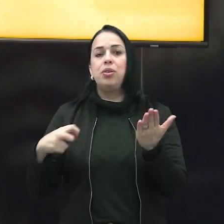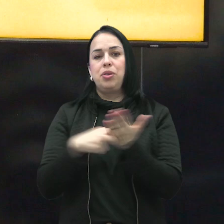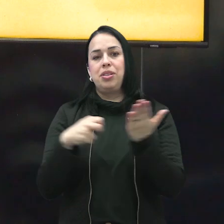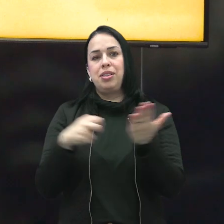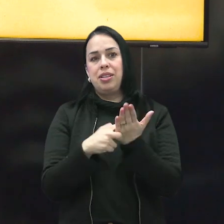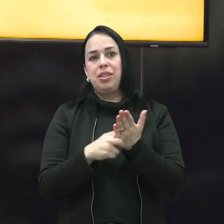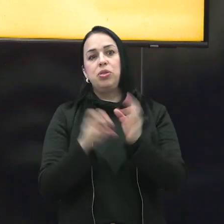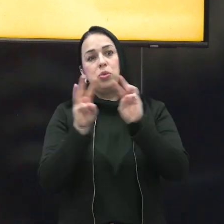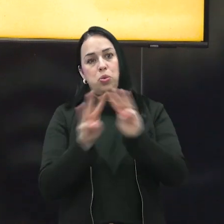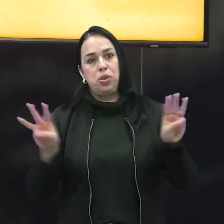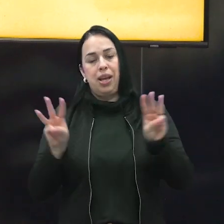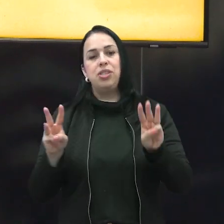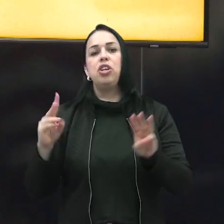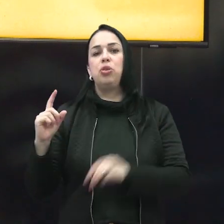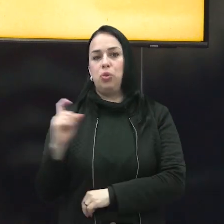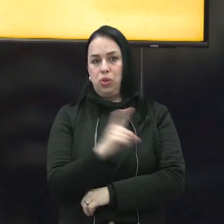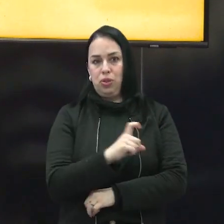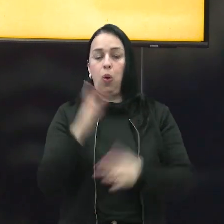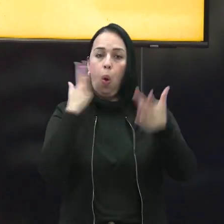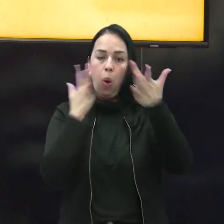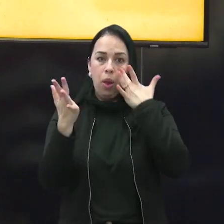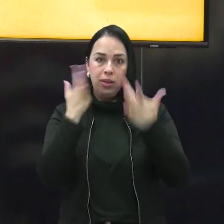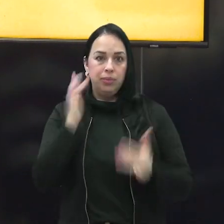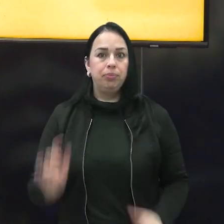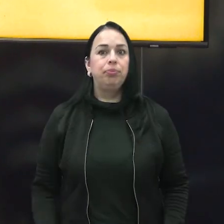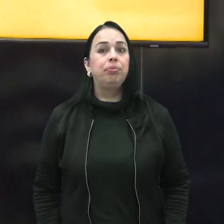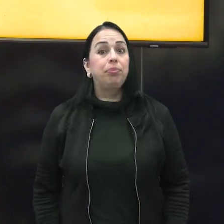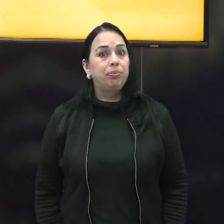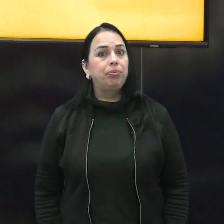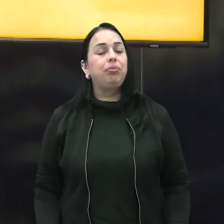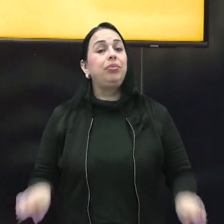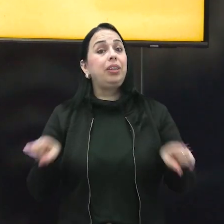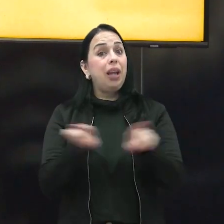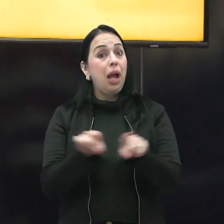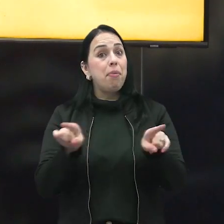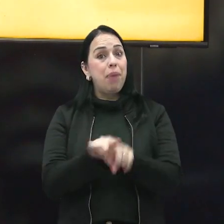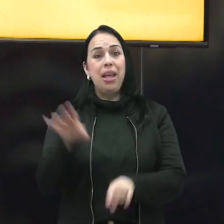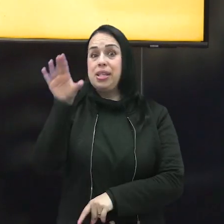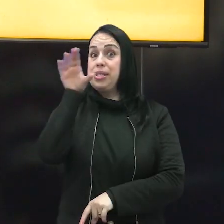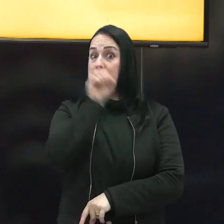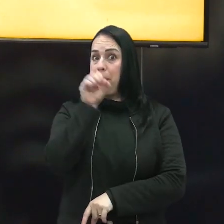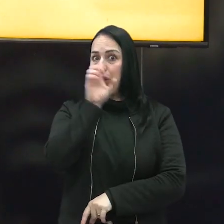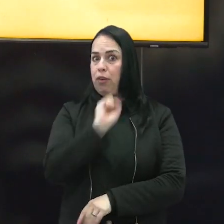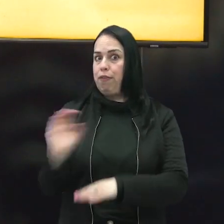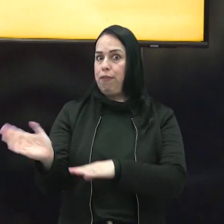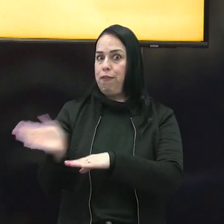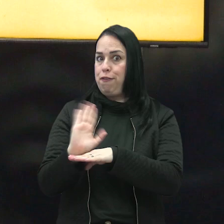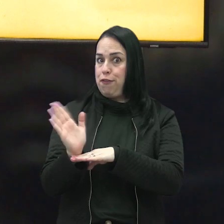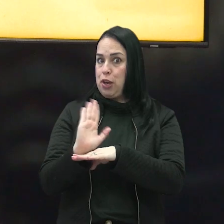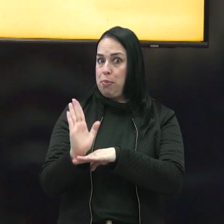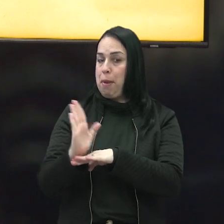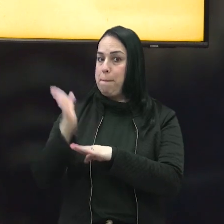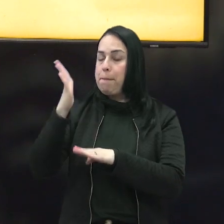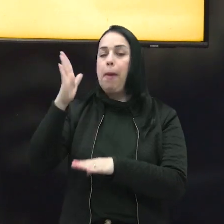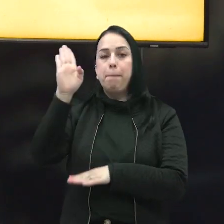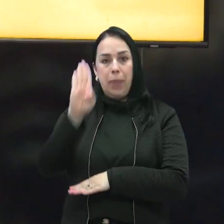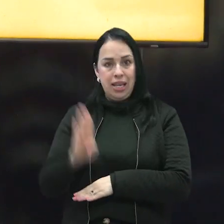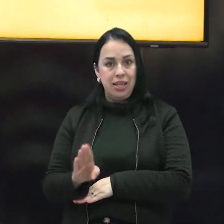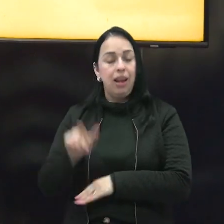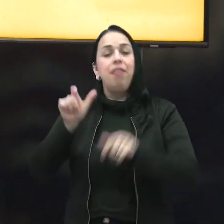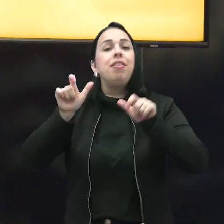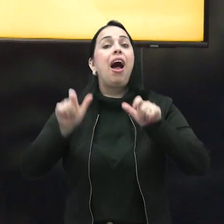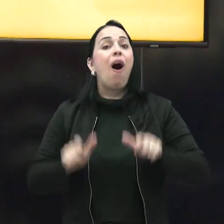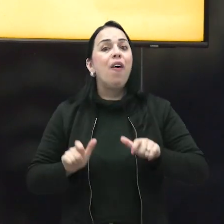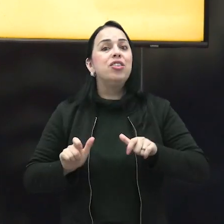noite e os ingressos estão disponíveis no site do Teatro Colinas. Também no sábado tem clássico do cinema brasileiro passando lá